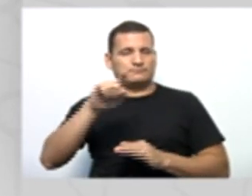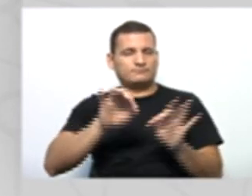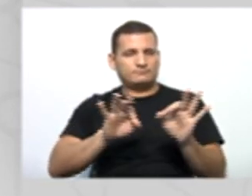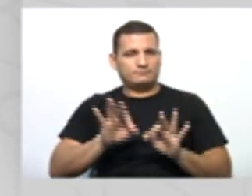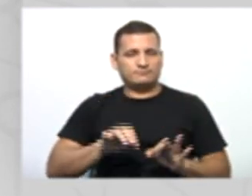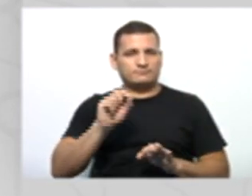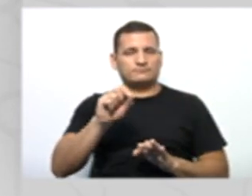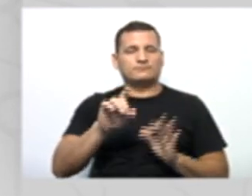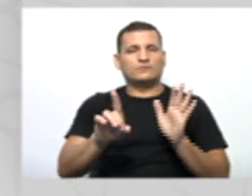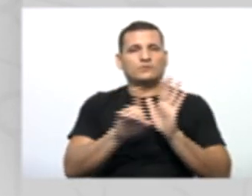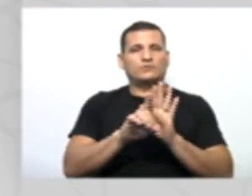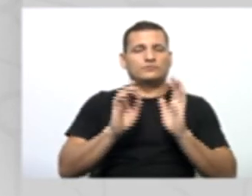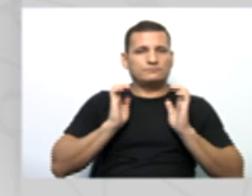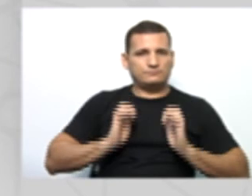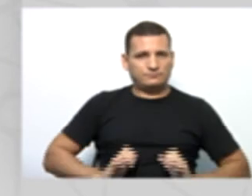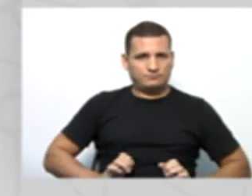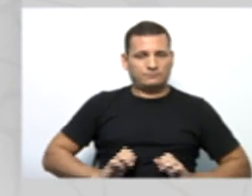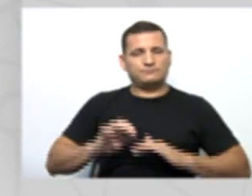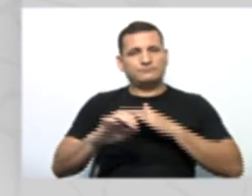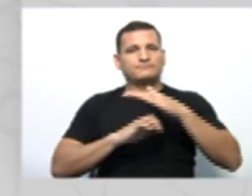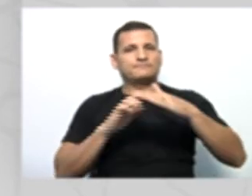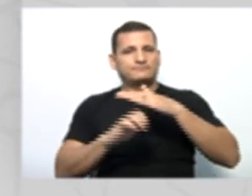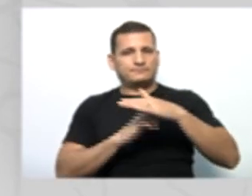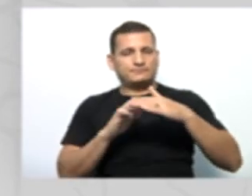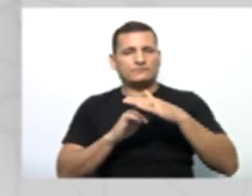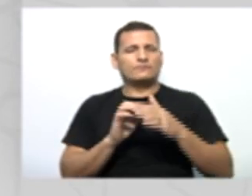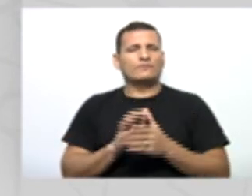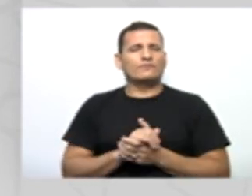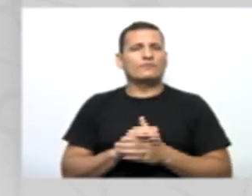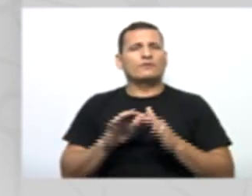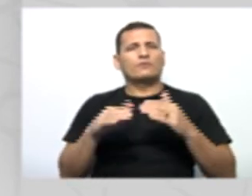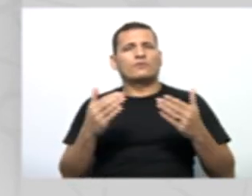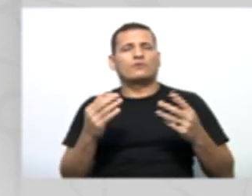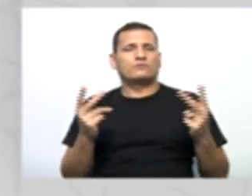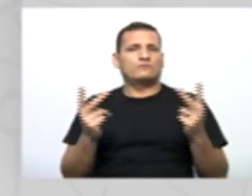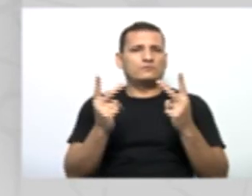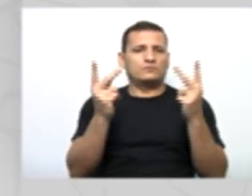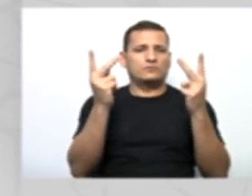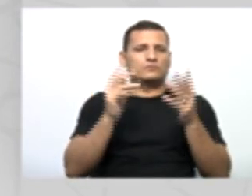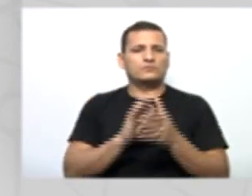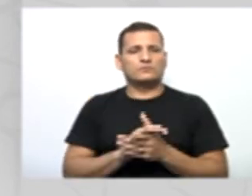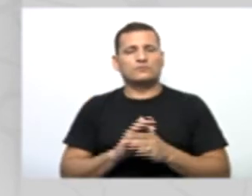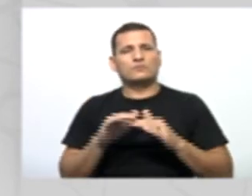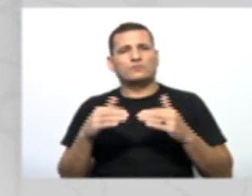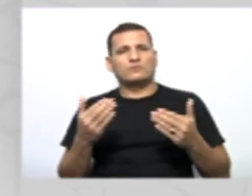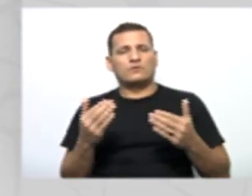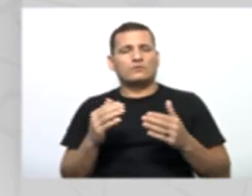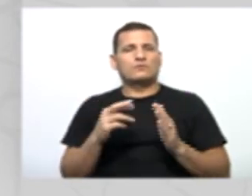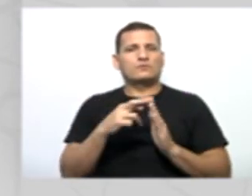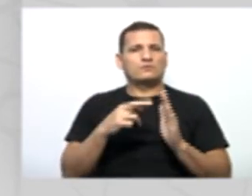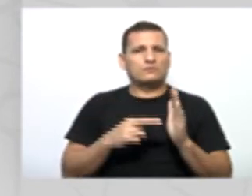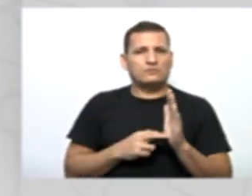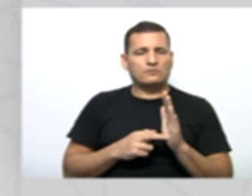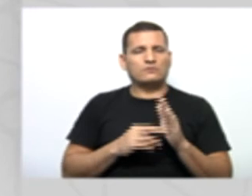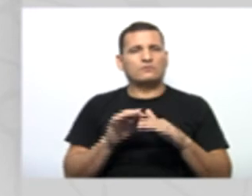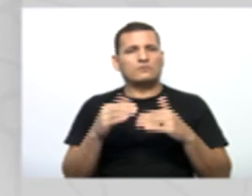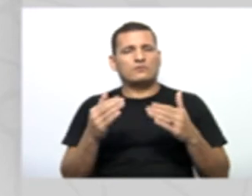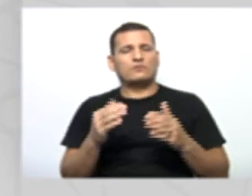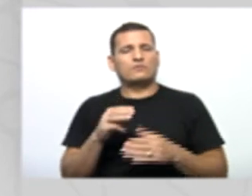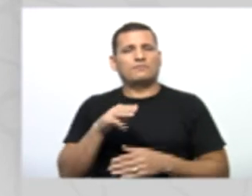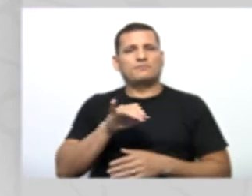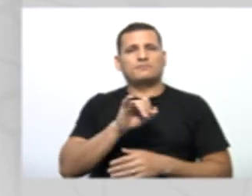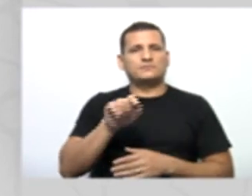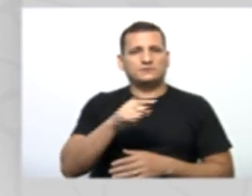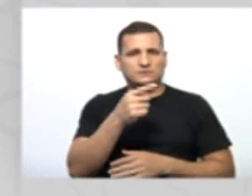elaborar um código de ética de uma empresa. Né? Quais são os valores, quais são os princípios, a